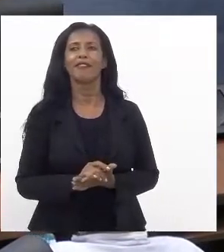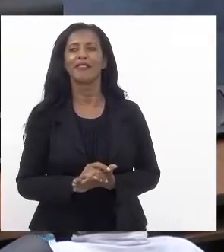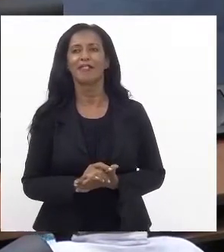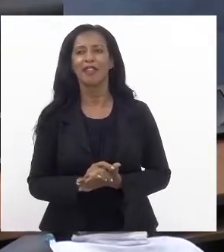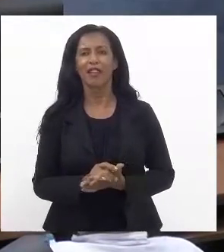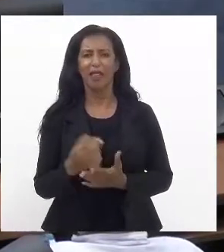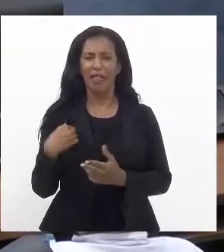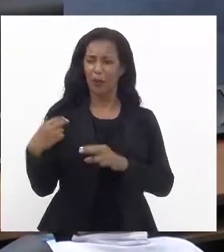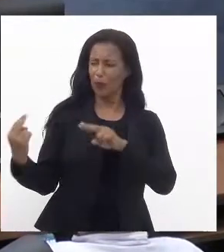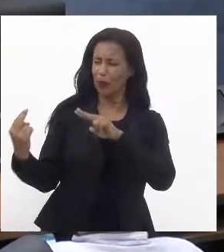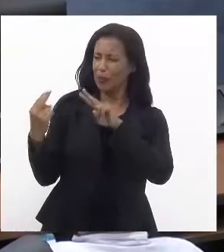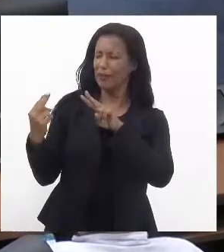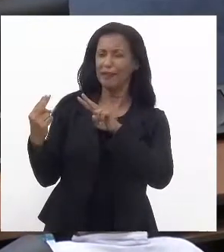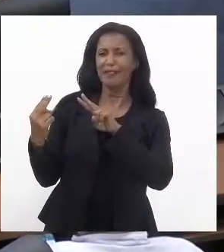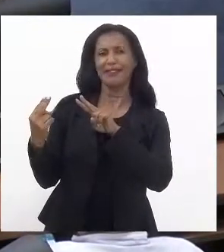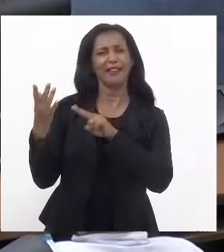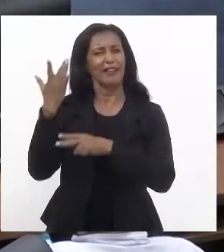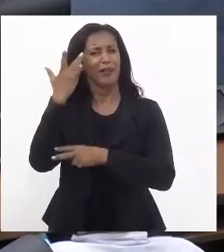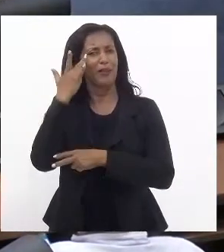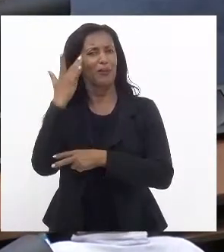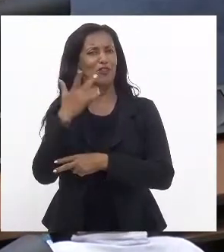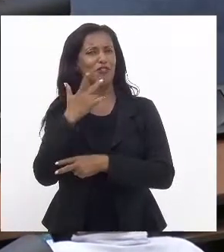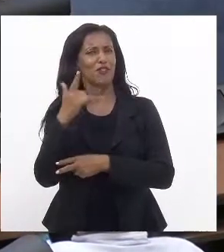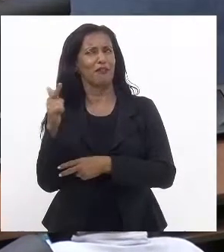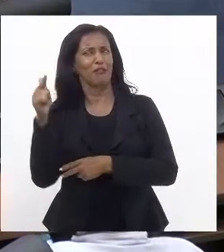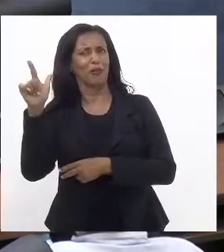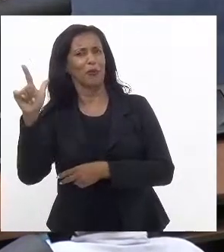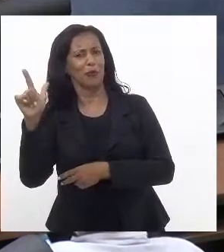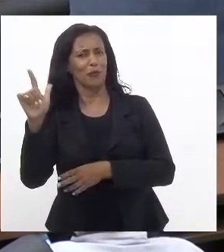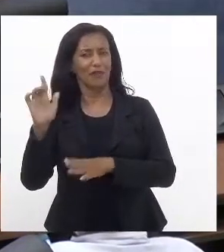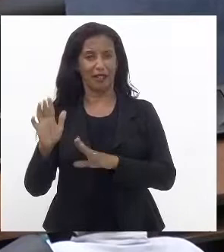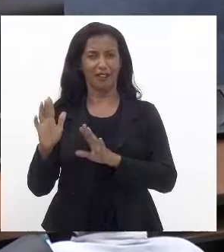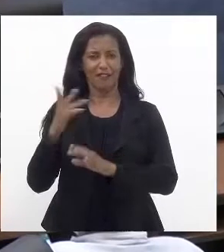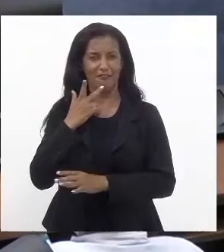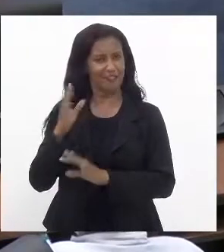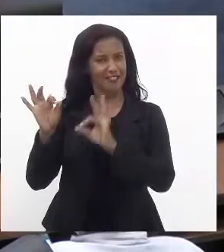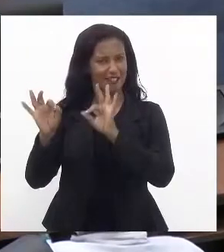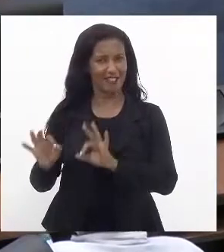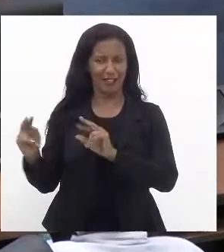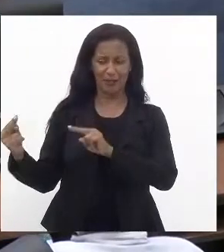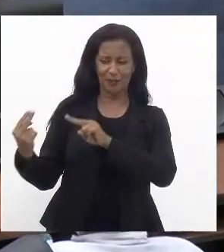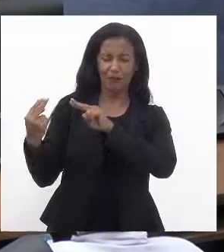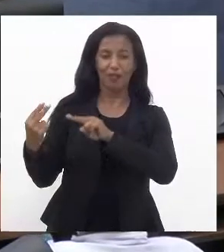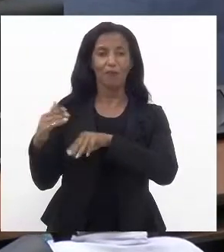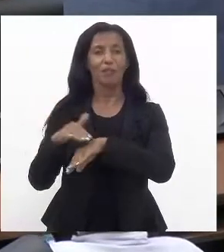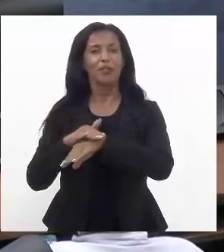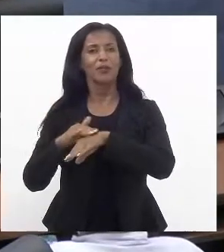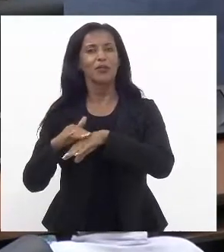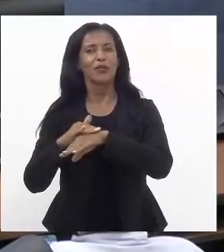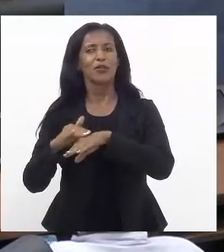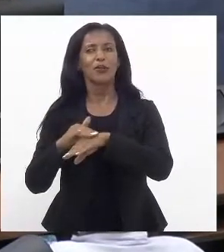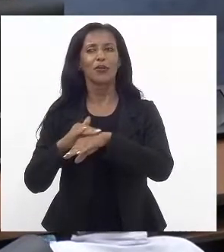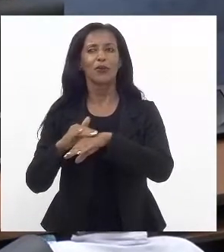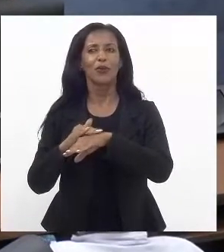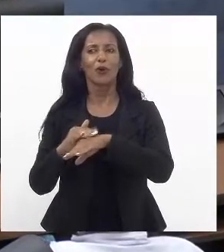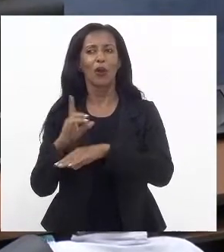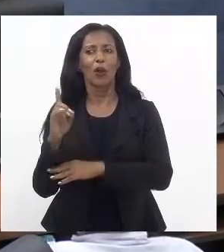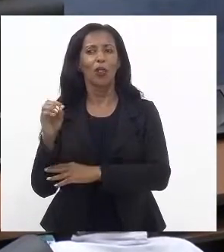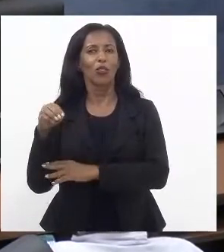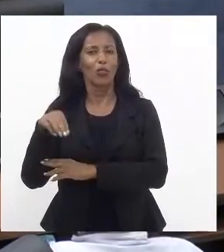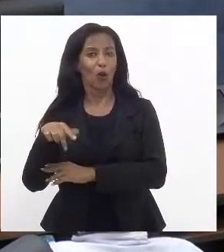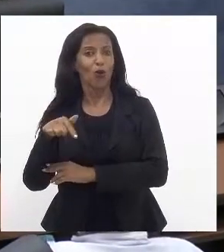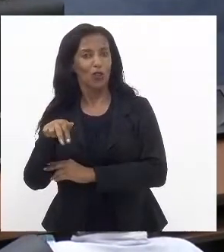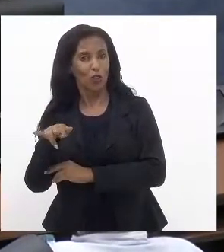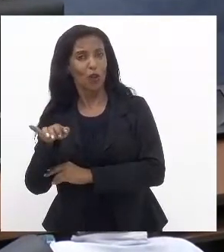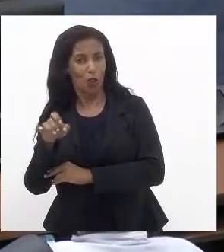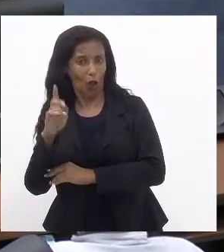olhei para o senhor, eu achei que estava falando com a pessoa certa, mas eu conversei foi com o Dom Teodoro